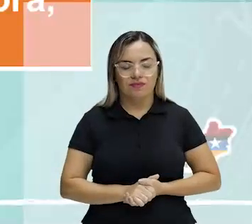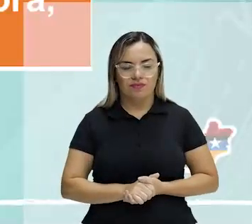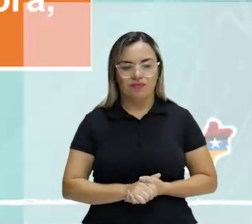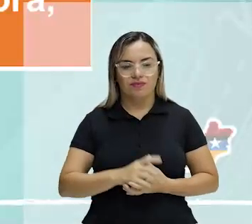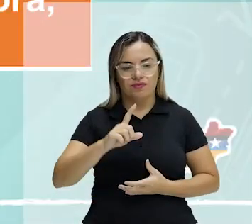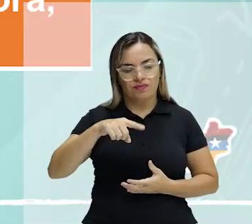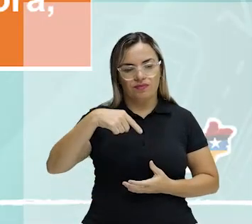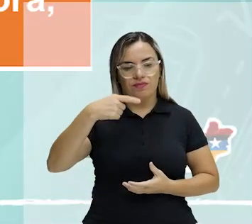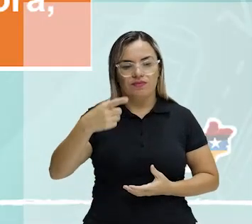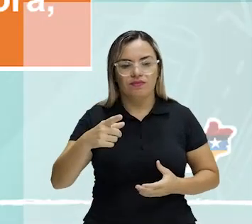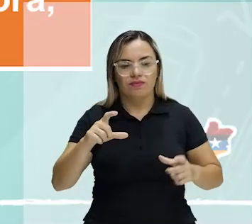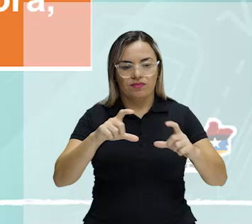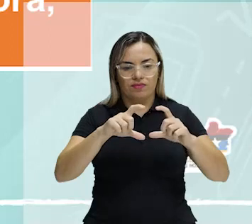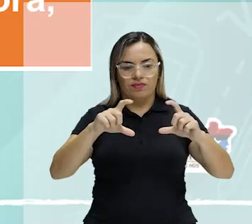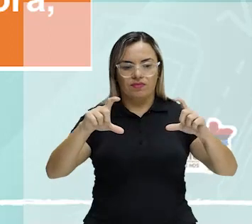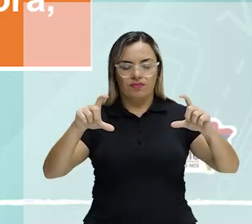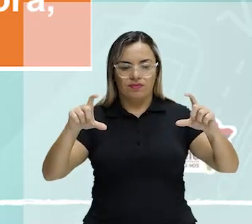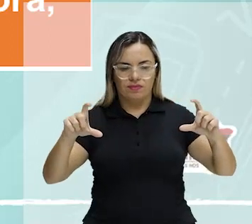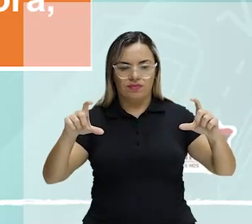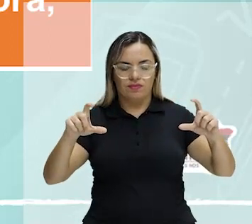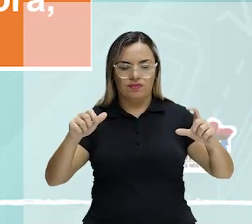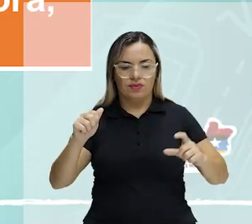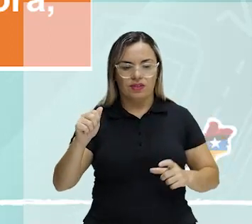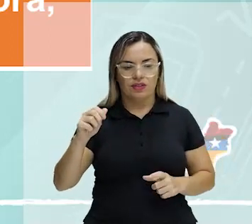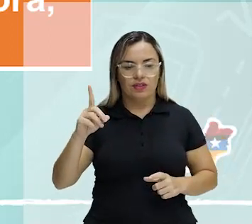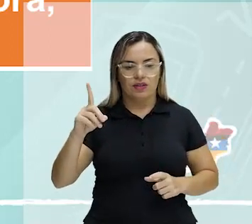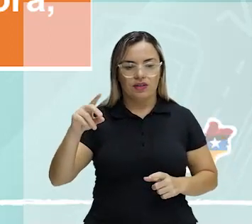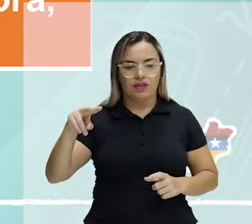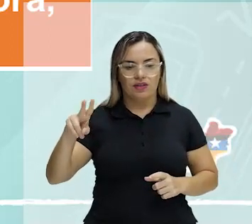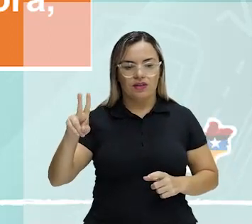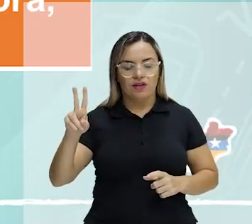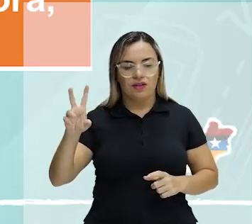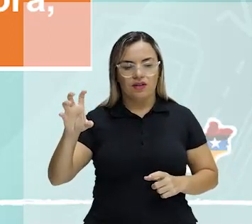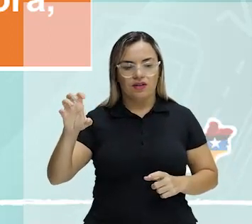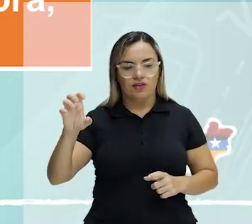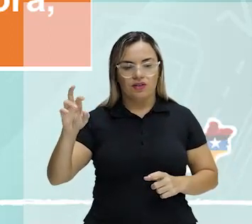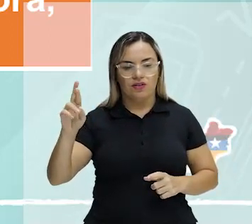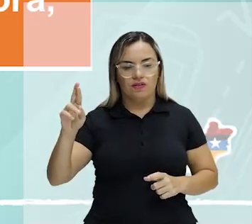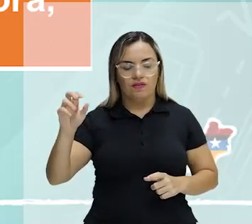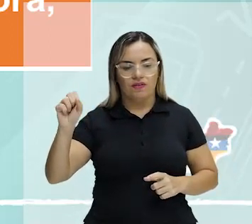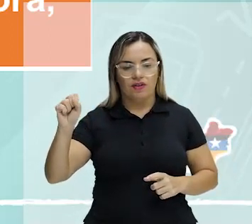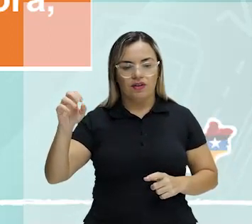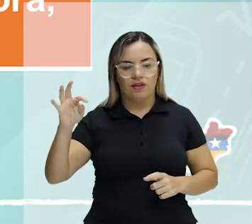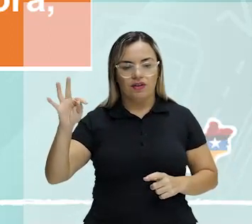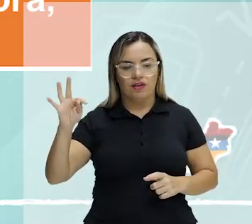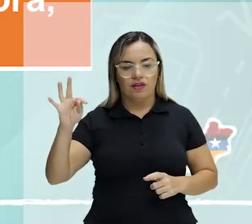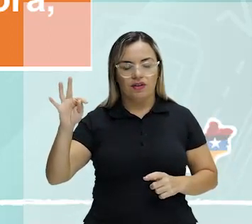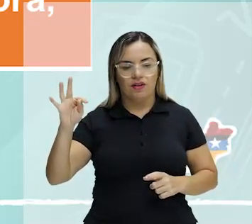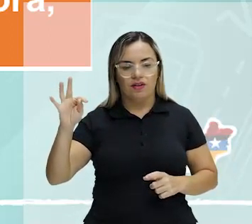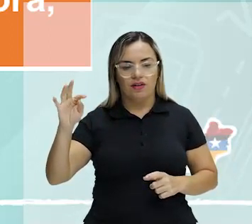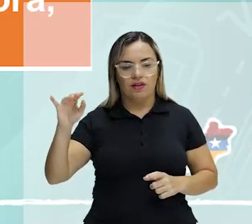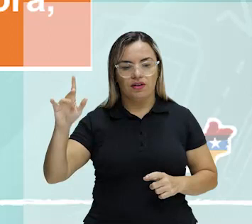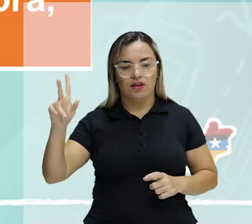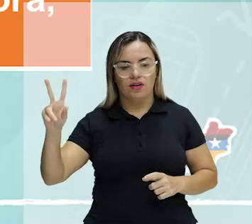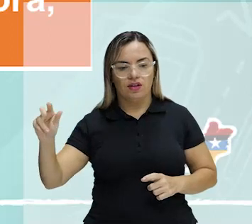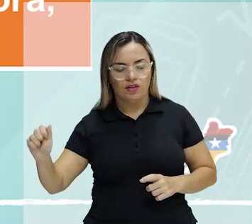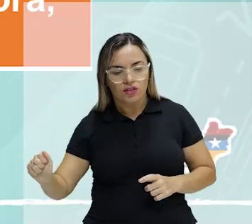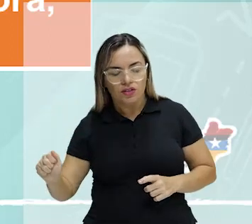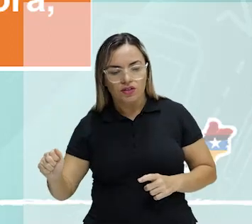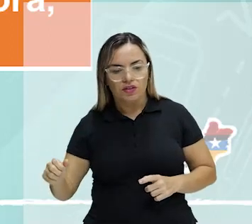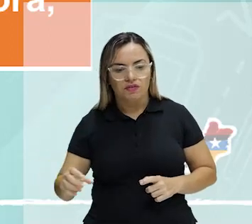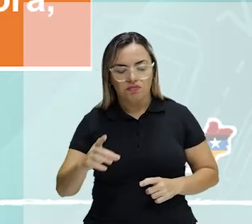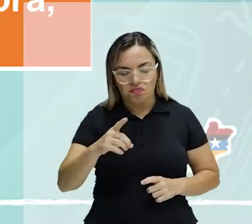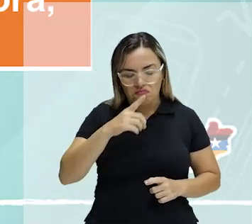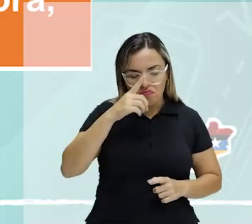Olha outro tipo de oração coordenada. Adversativa, vem de adversidade, ideia contrária.